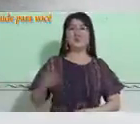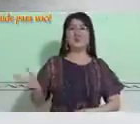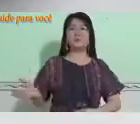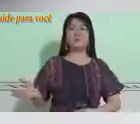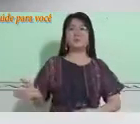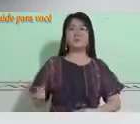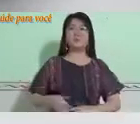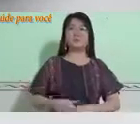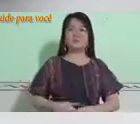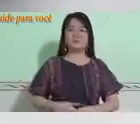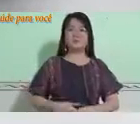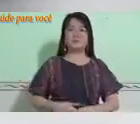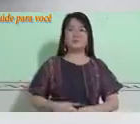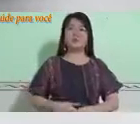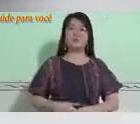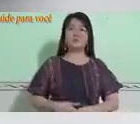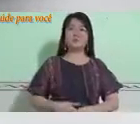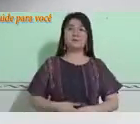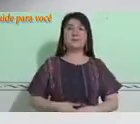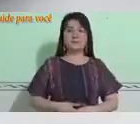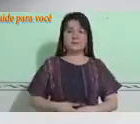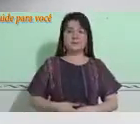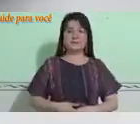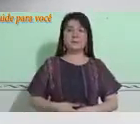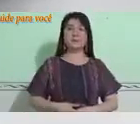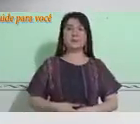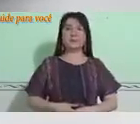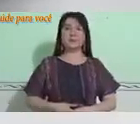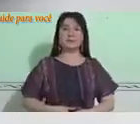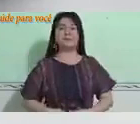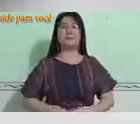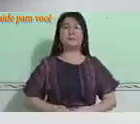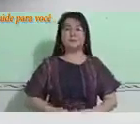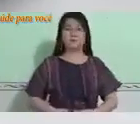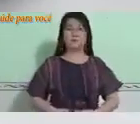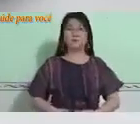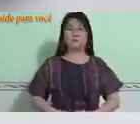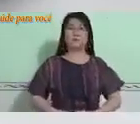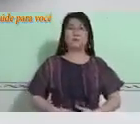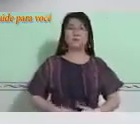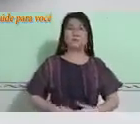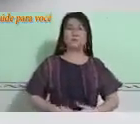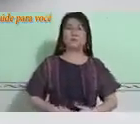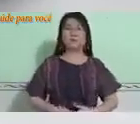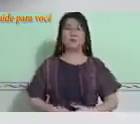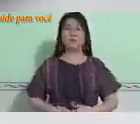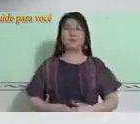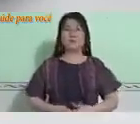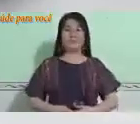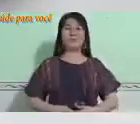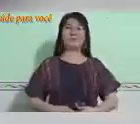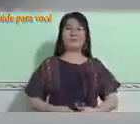Parêntese fechado, extratos das folhas de ginkgo biloba. Mas para que este tipo de tratamento tenha o efeito